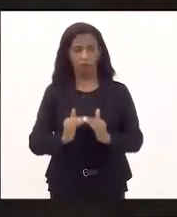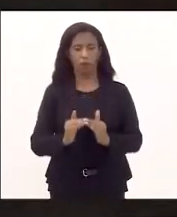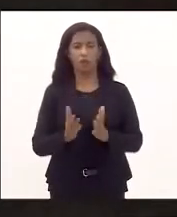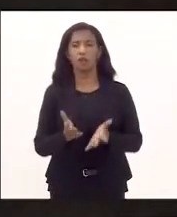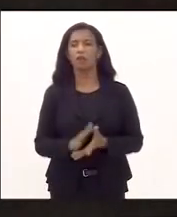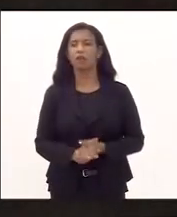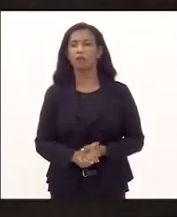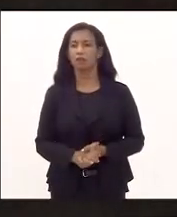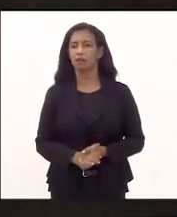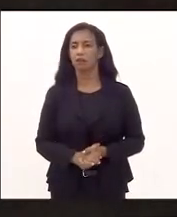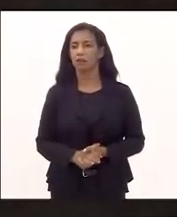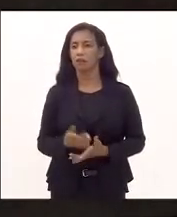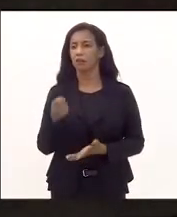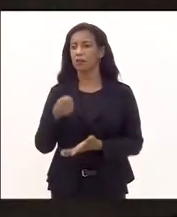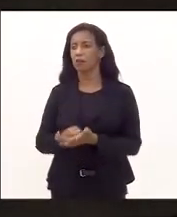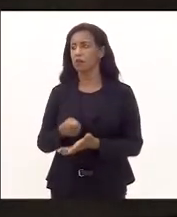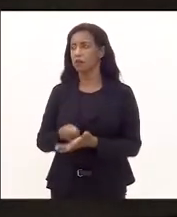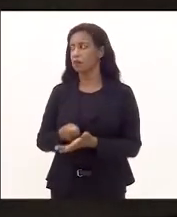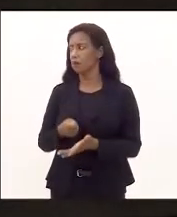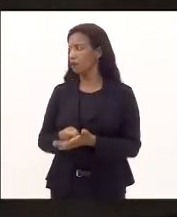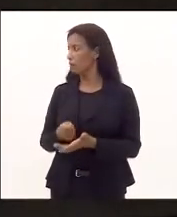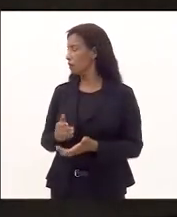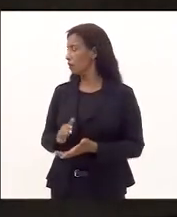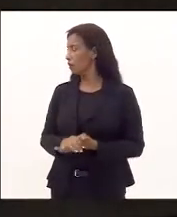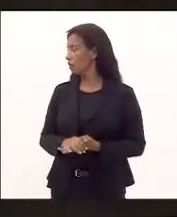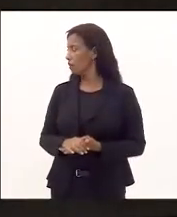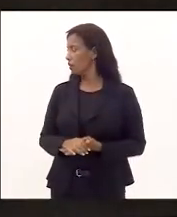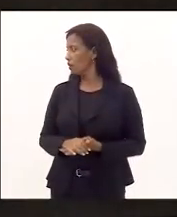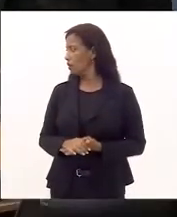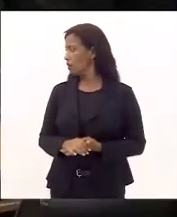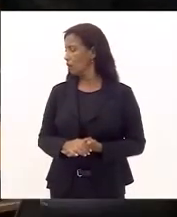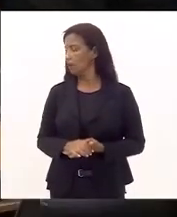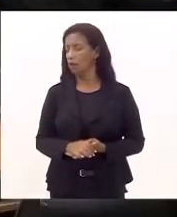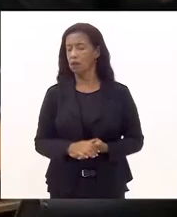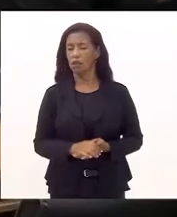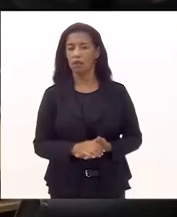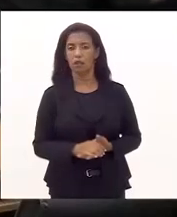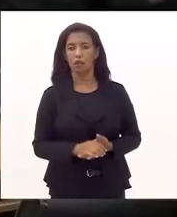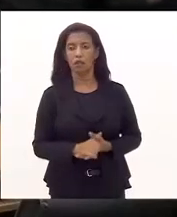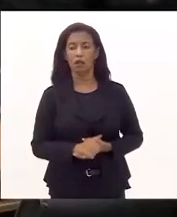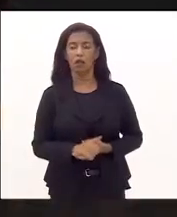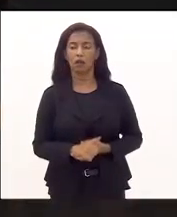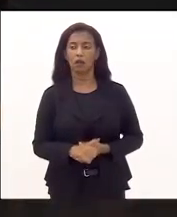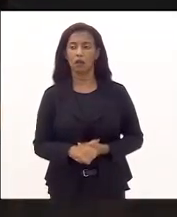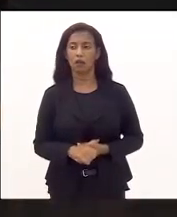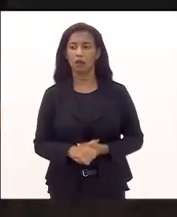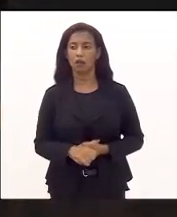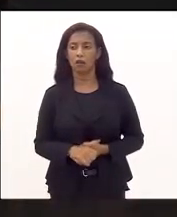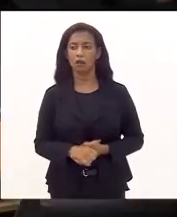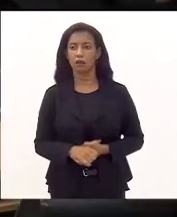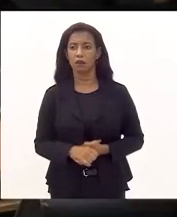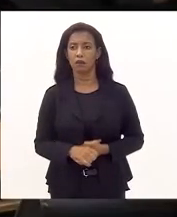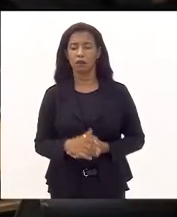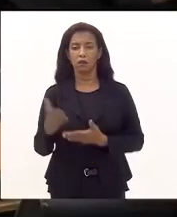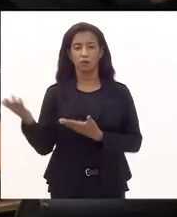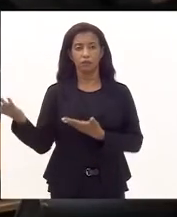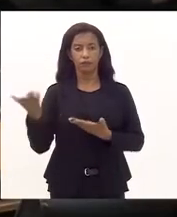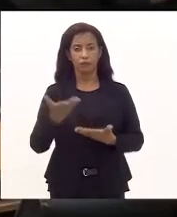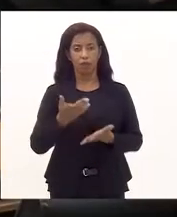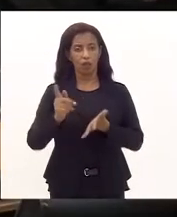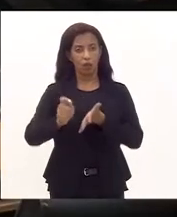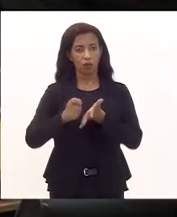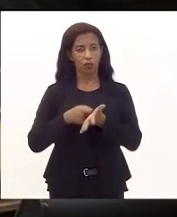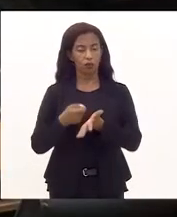a determinação legal. É o parecer, senhor presidente. Questão de ordem, presidente. Questão de ordem, deputado Márcio Pacheco. Vossa Excelência, se autorizar, eu